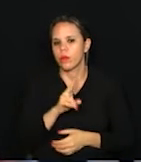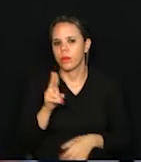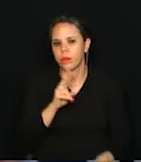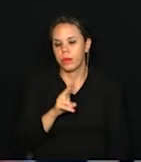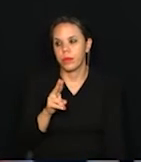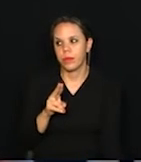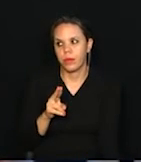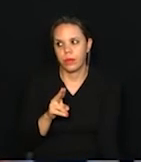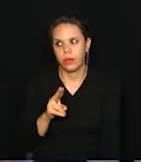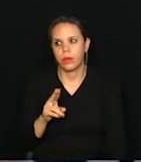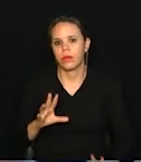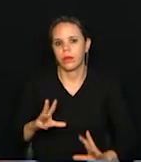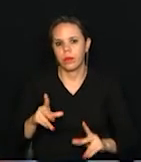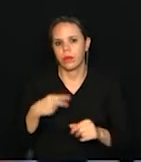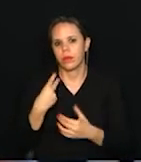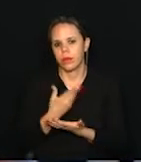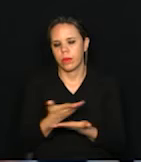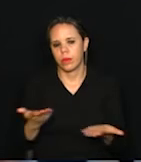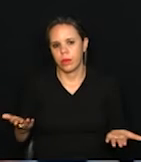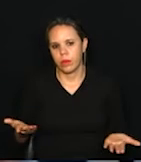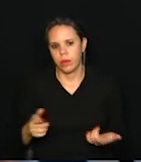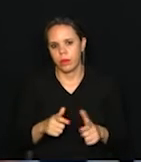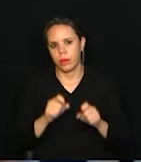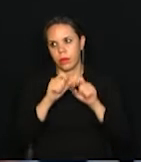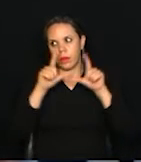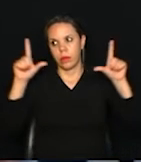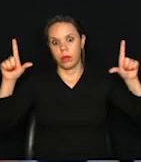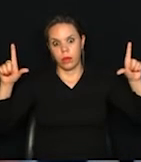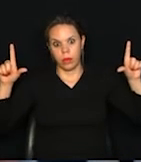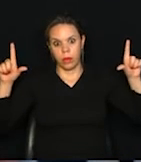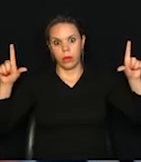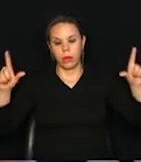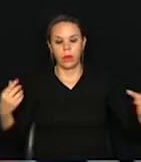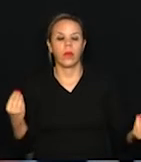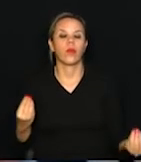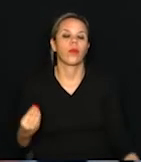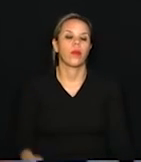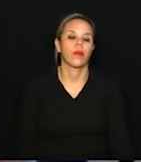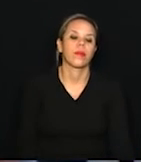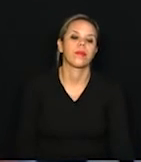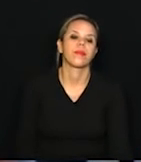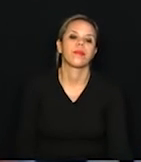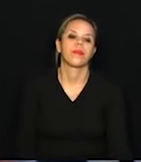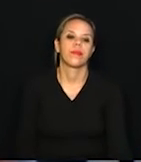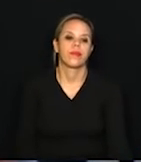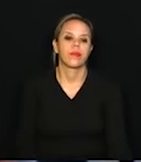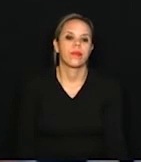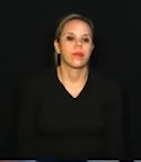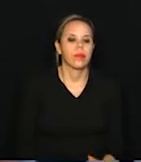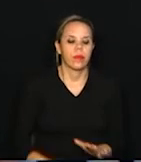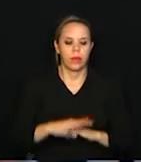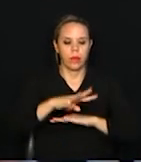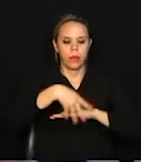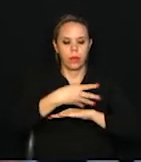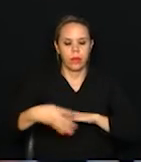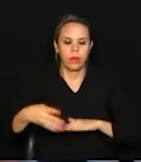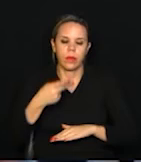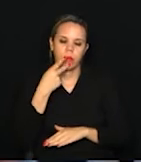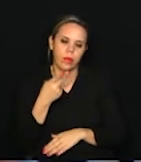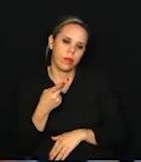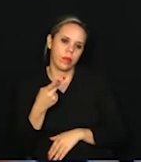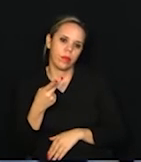Então, tudo isso, vereador, o tamanho das placas, assim, seja que placa for, seja a sinalização de solo, que a gente chama de